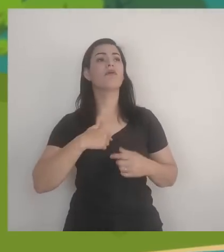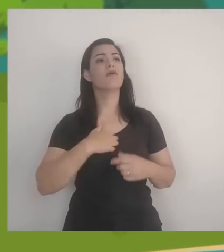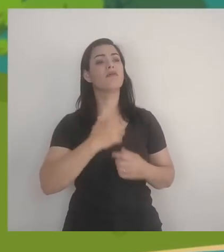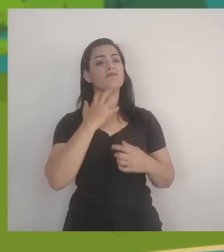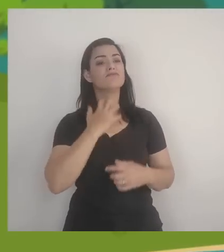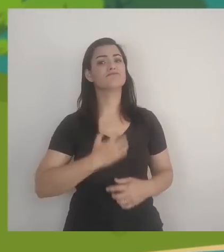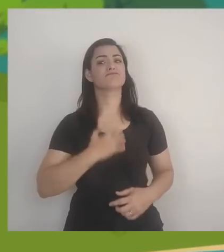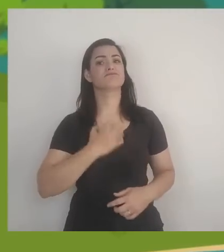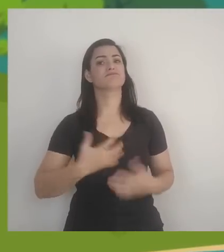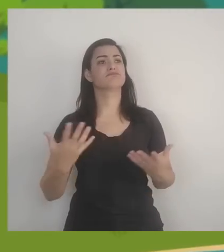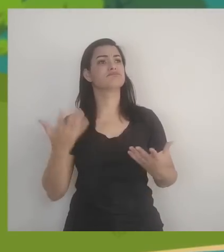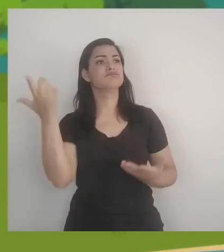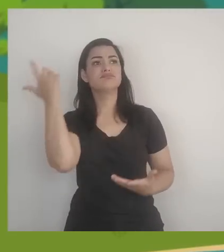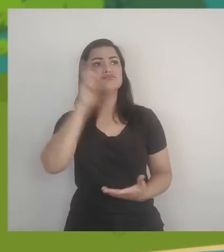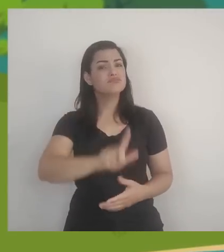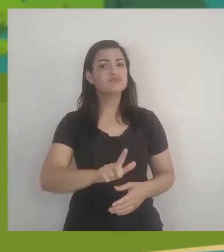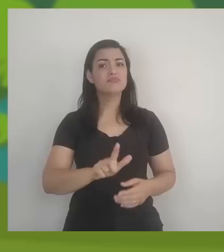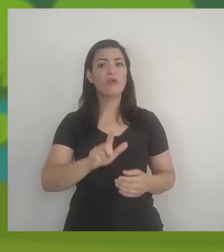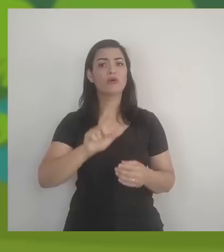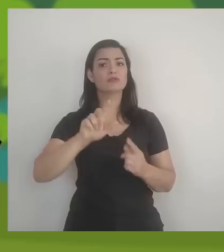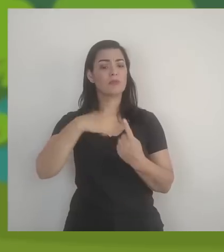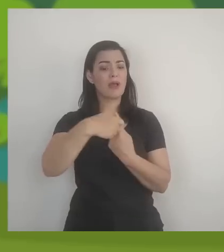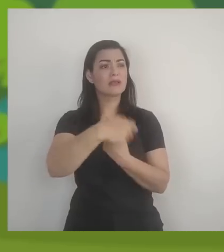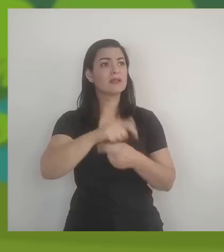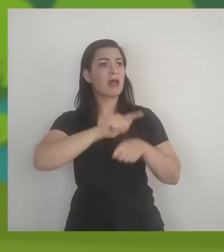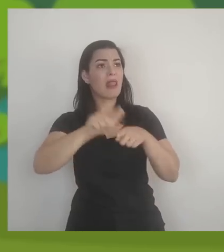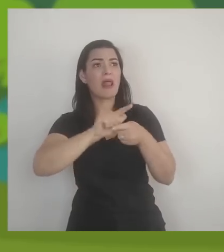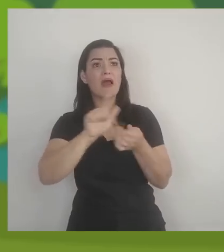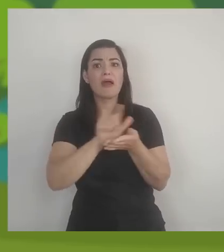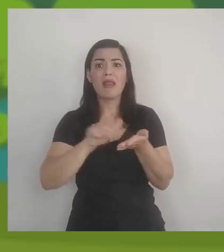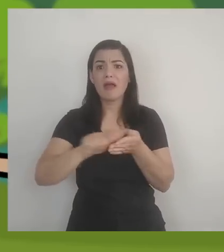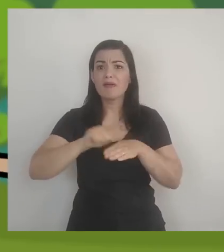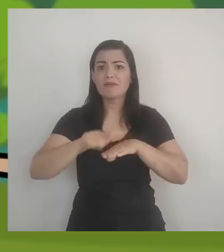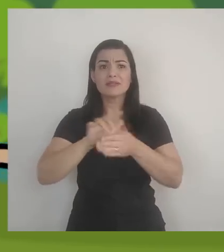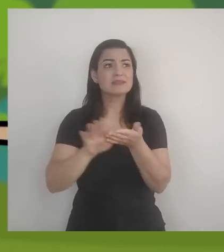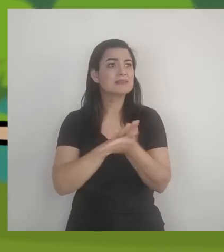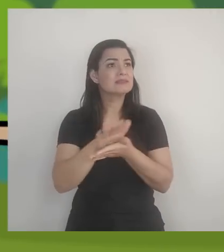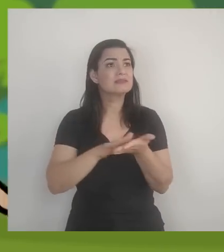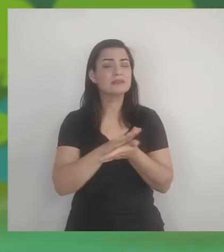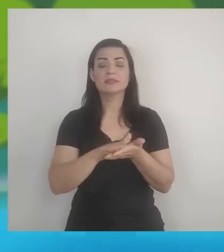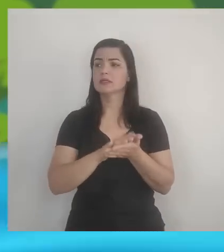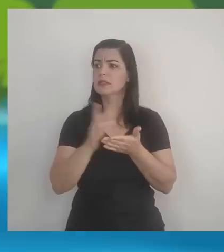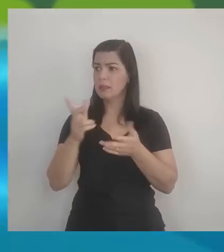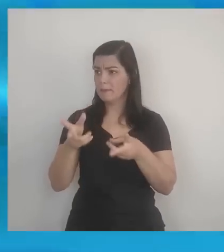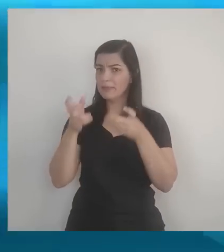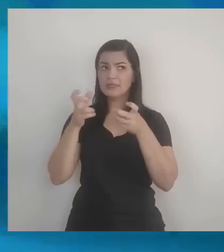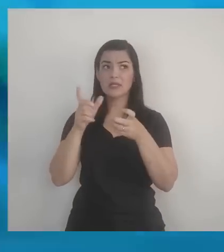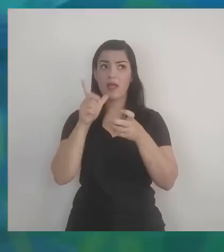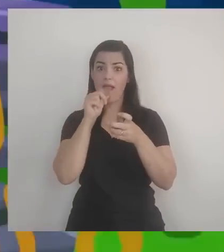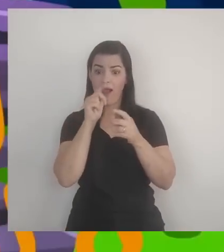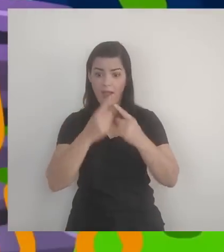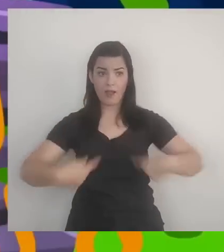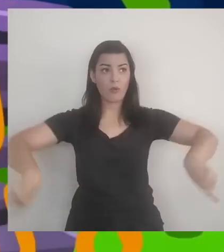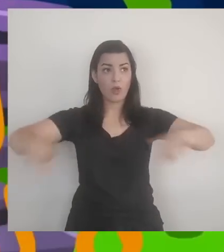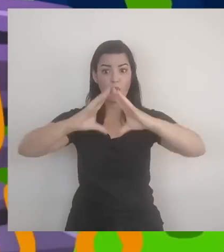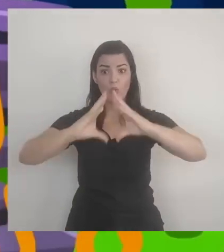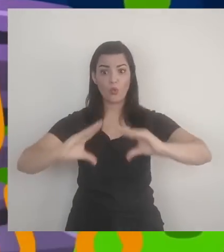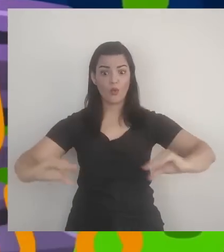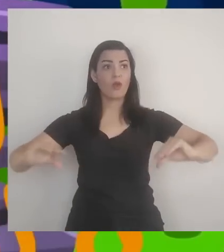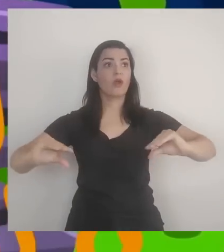lavar direito as minhas lindas bananinhas! Vocês viram que a água do lago fugiu?